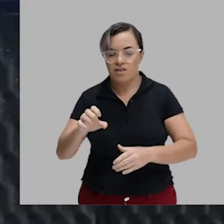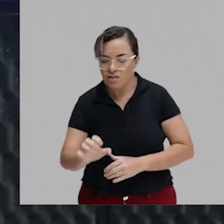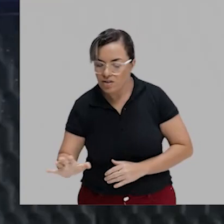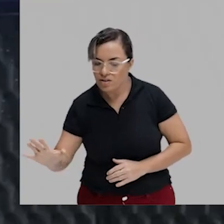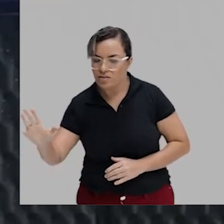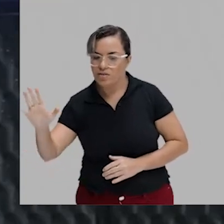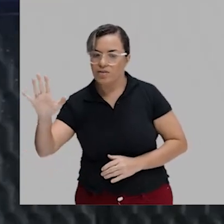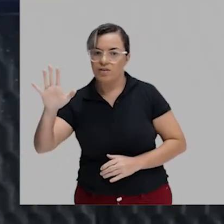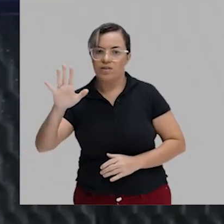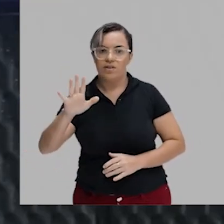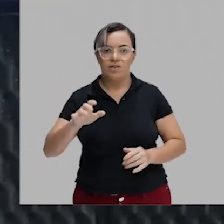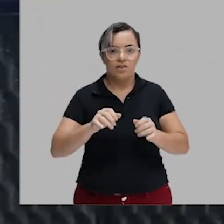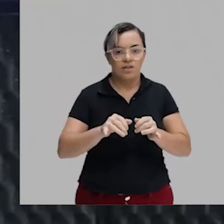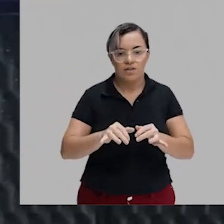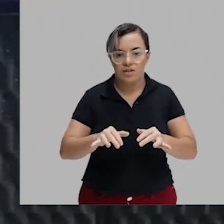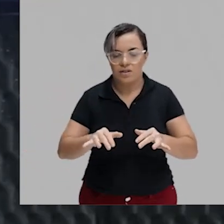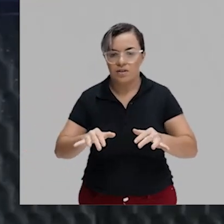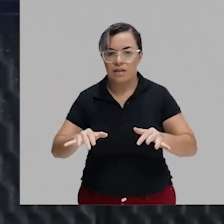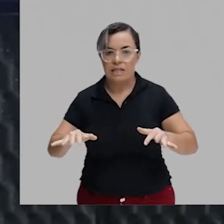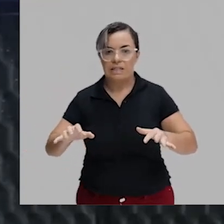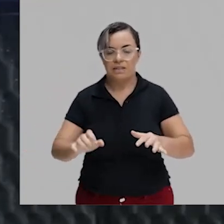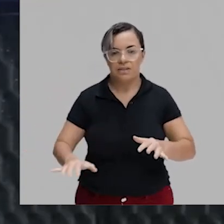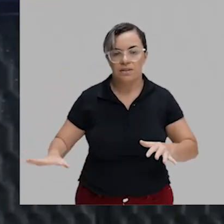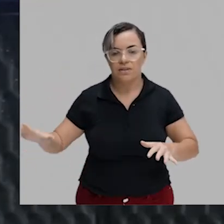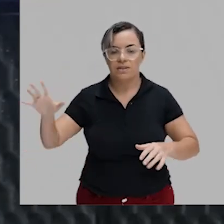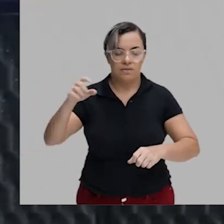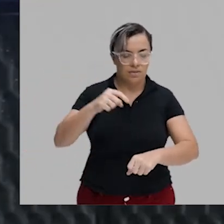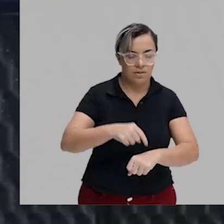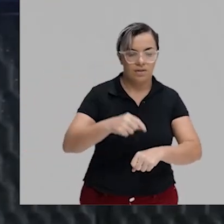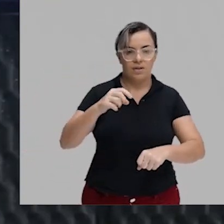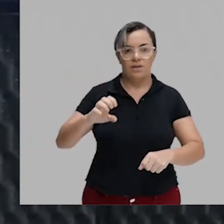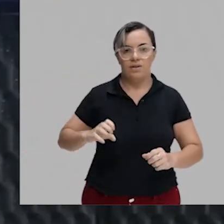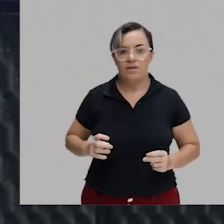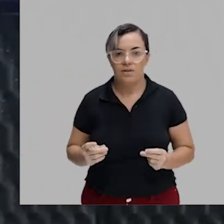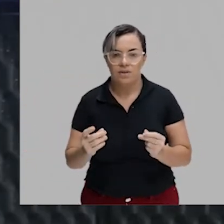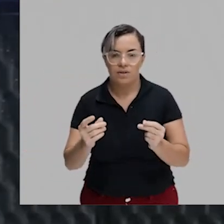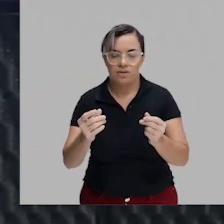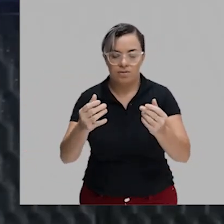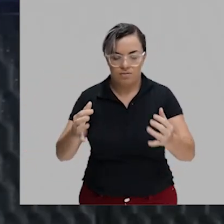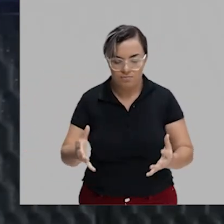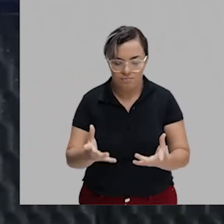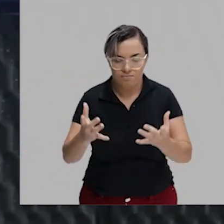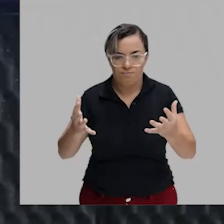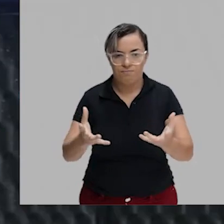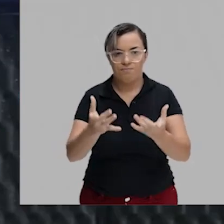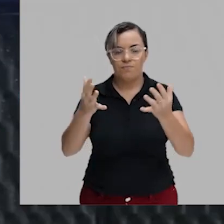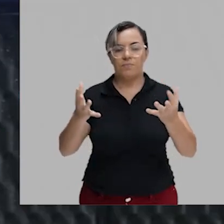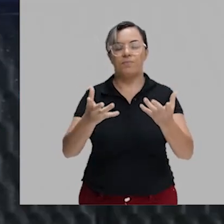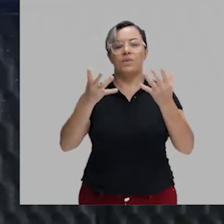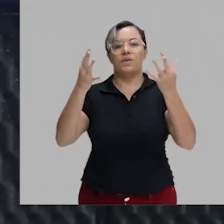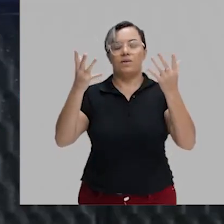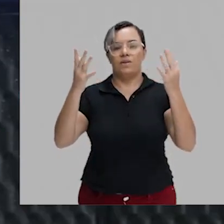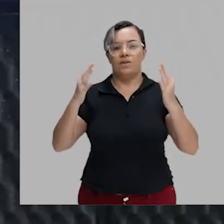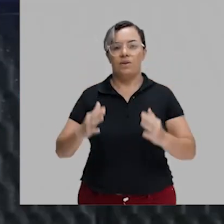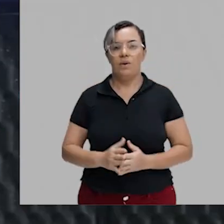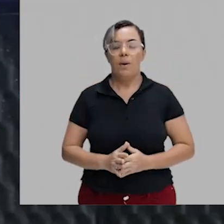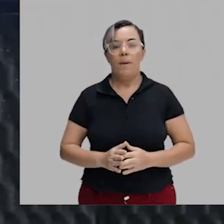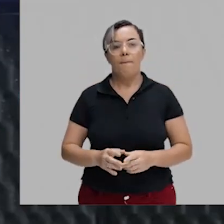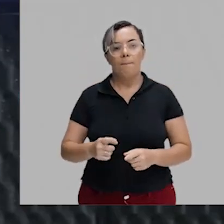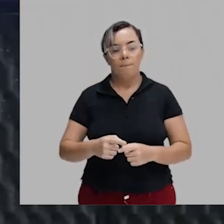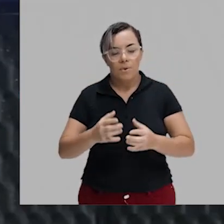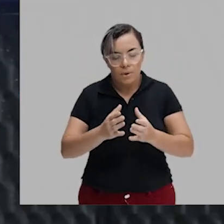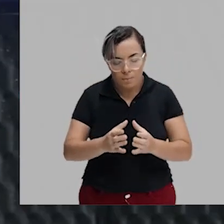está circulando. No momento em que você tem uma Europa acumulando riqueza, a partir das grandes